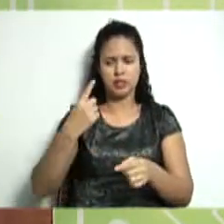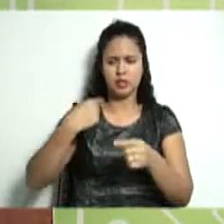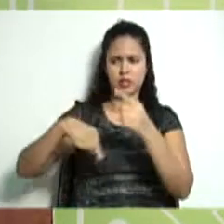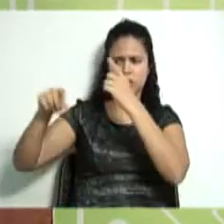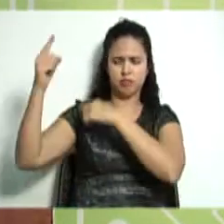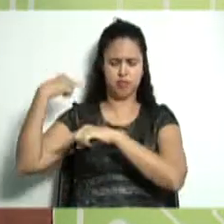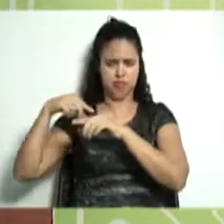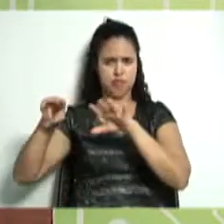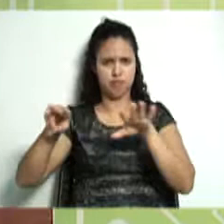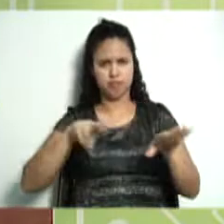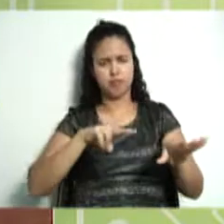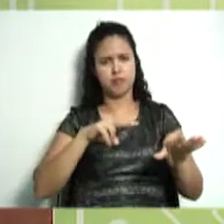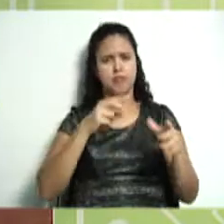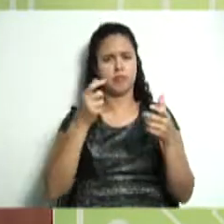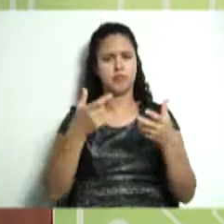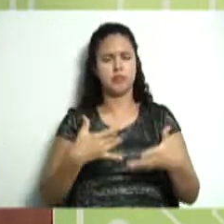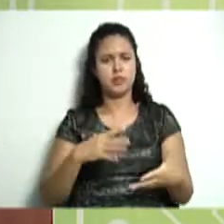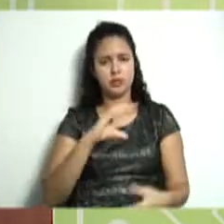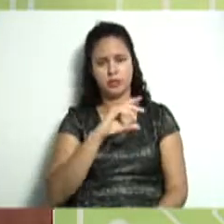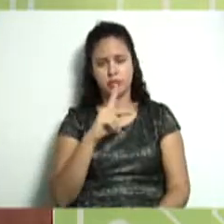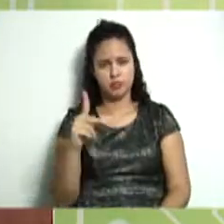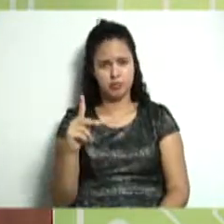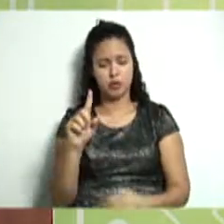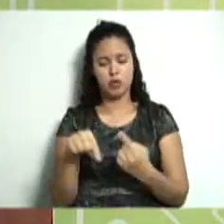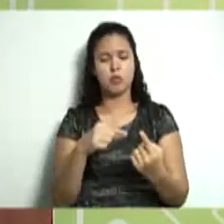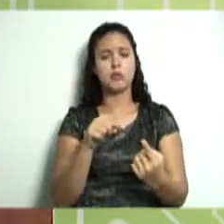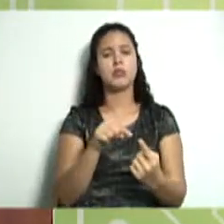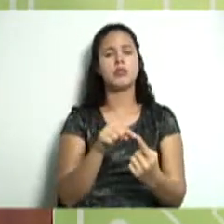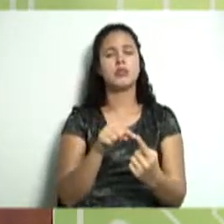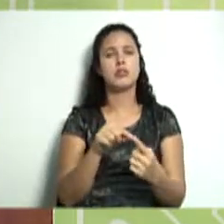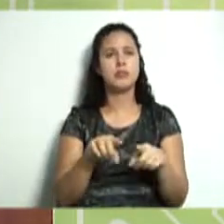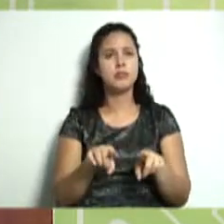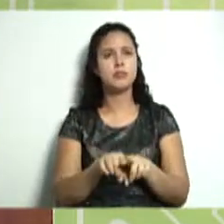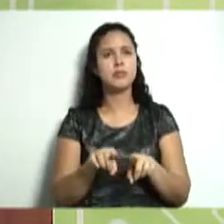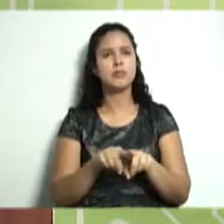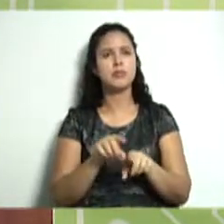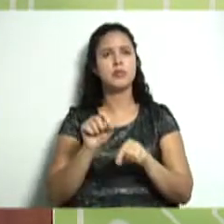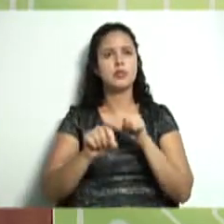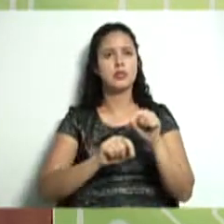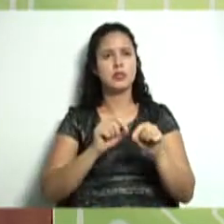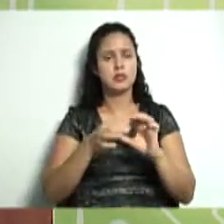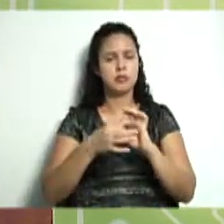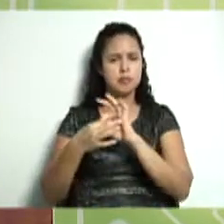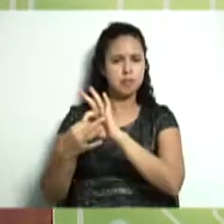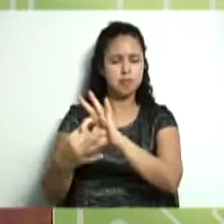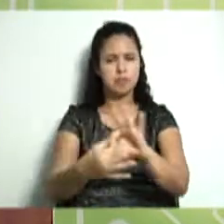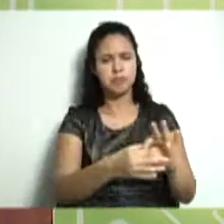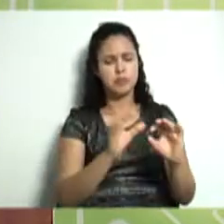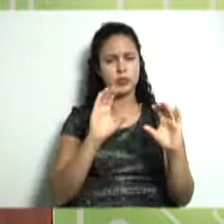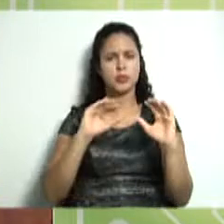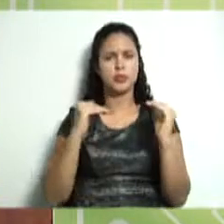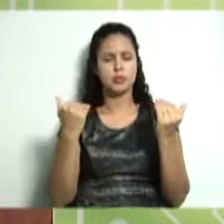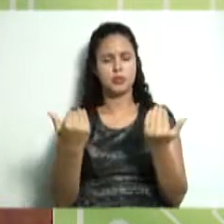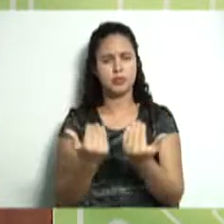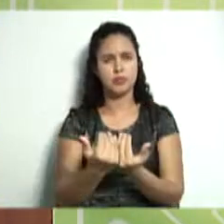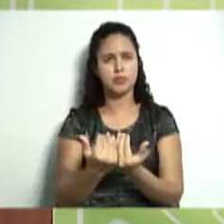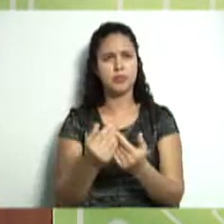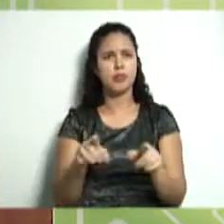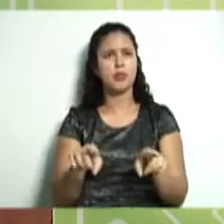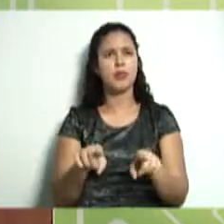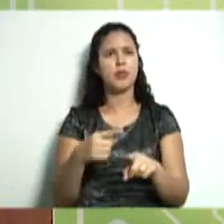a cooperativa ela tem a finalidade também de envolver a comunidade, porque